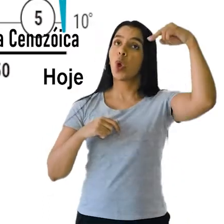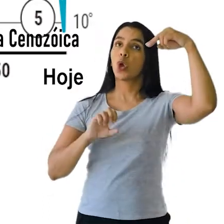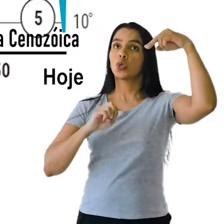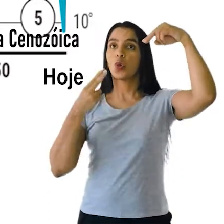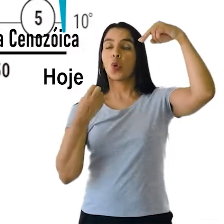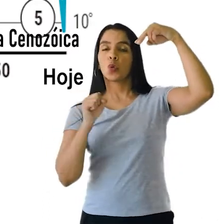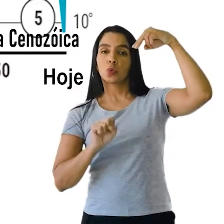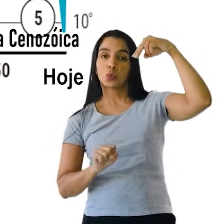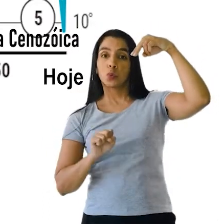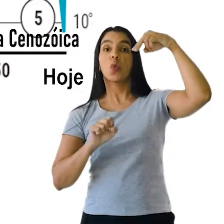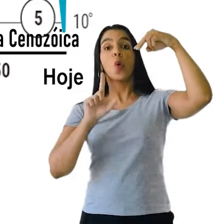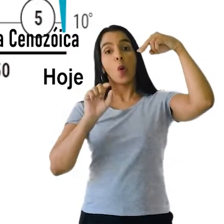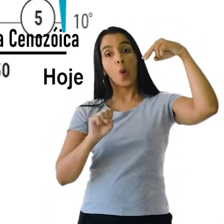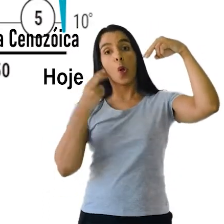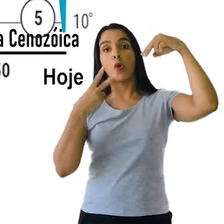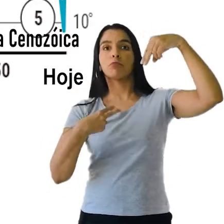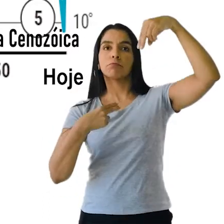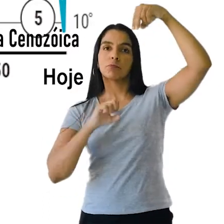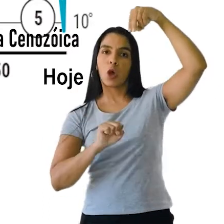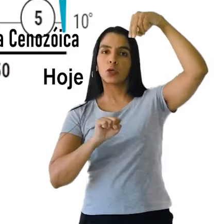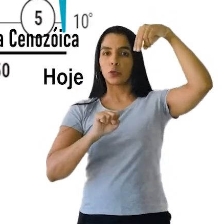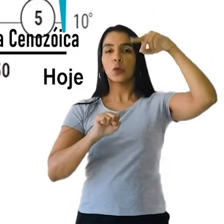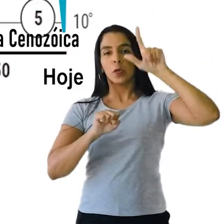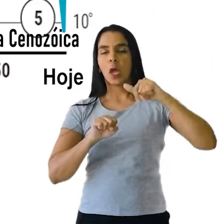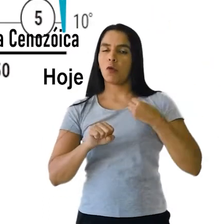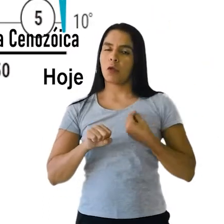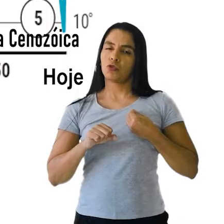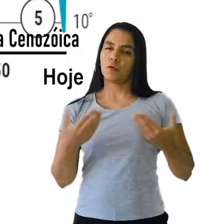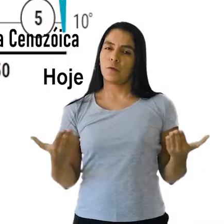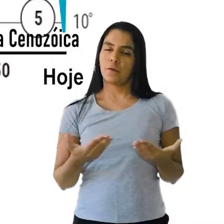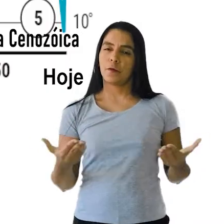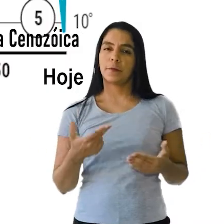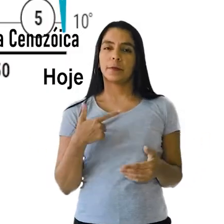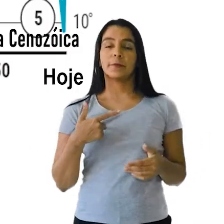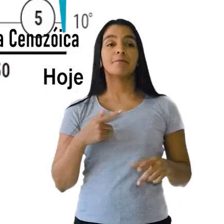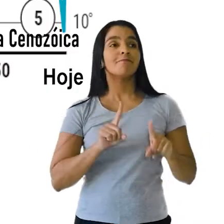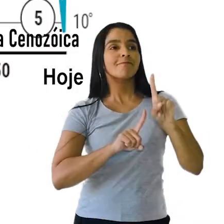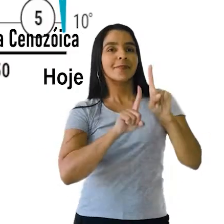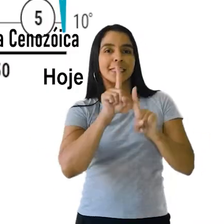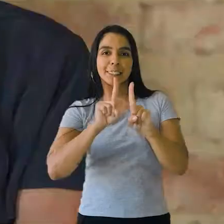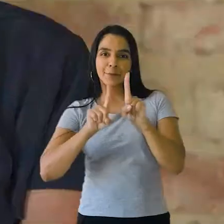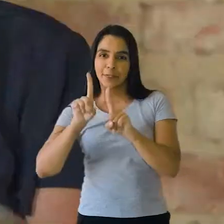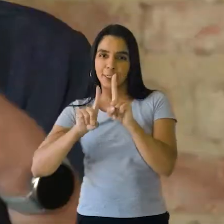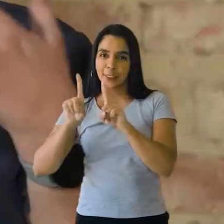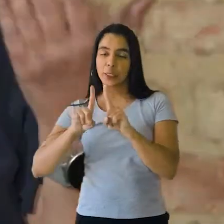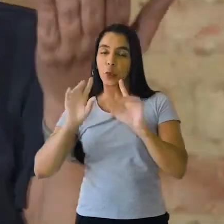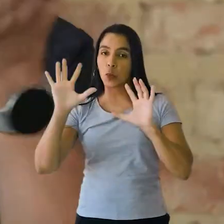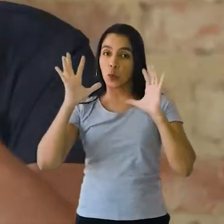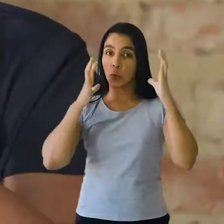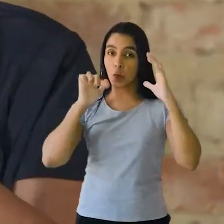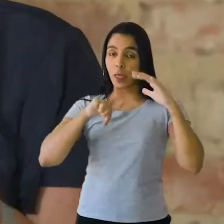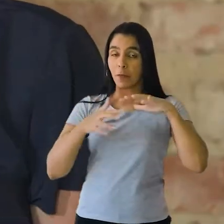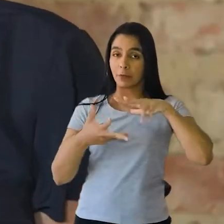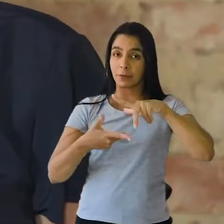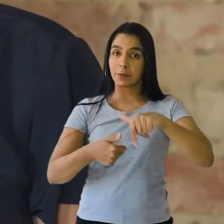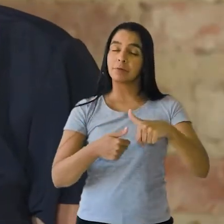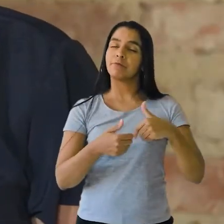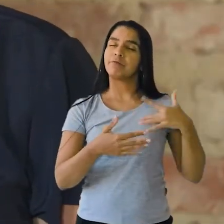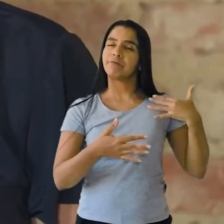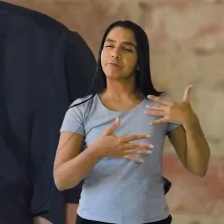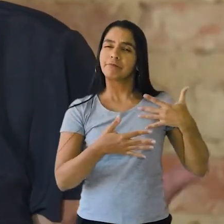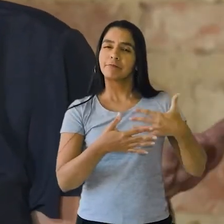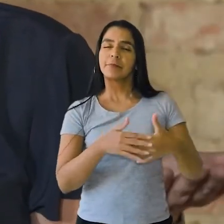único hemisfério ou em 2 hemisférios, que é o padrão que nós vivemos mais recentemente. Então, nessa